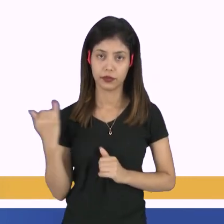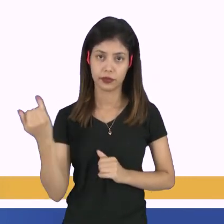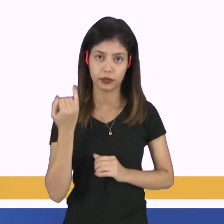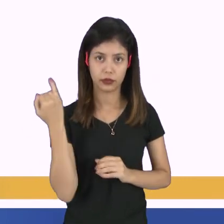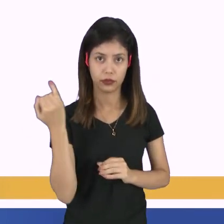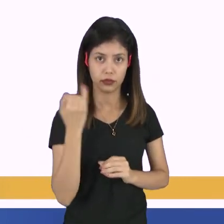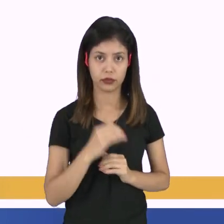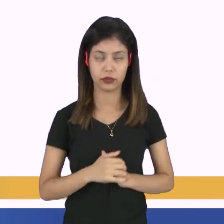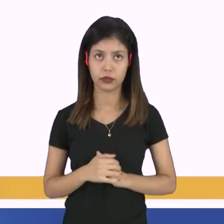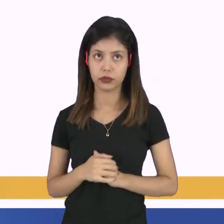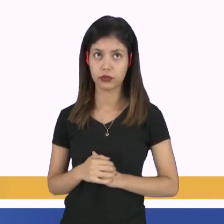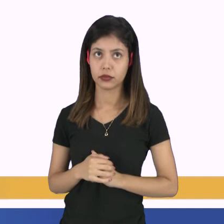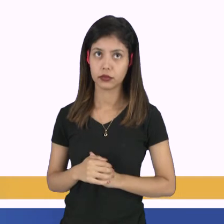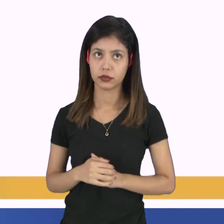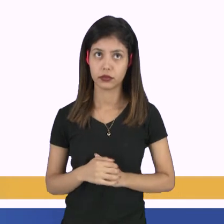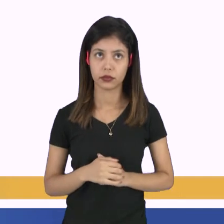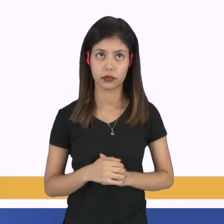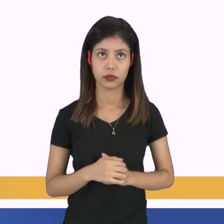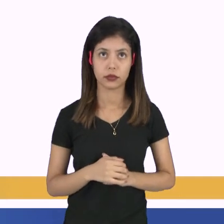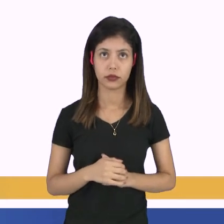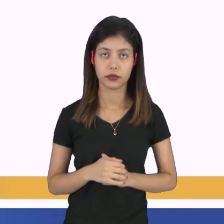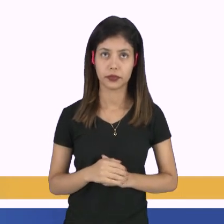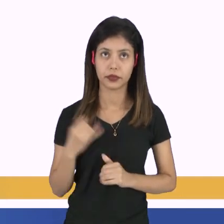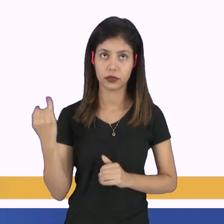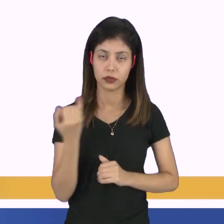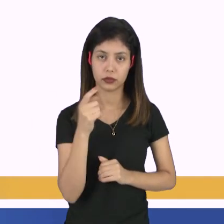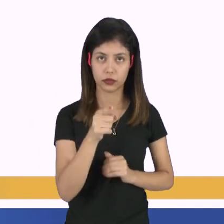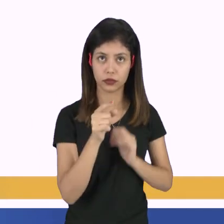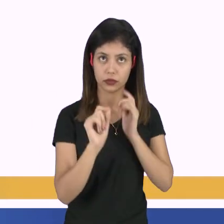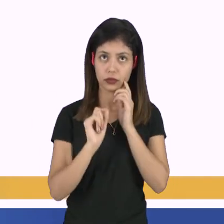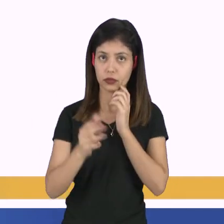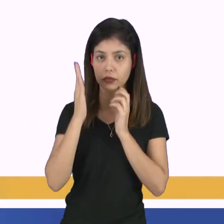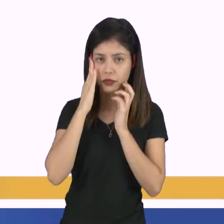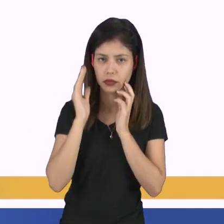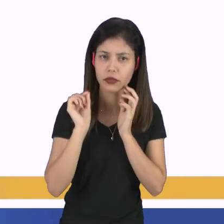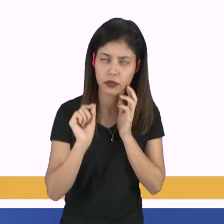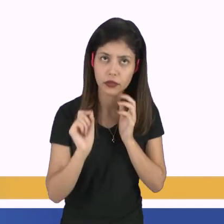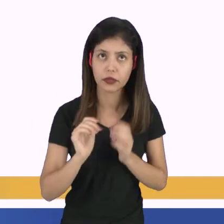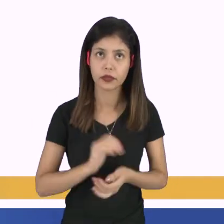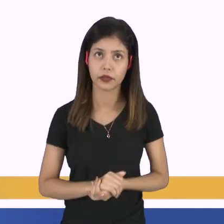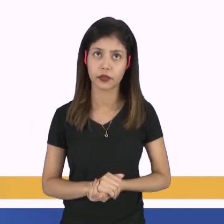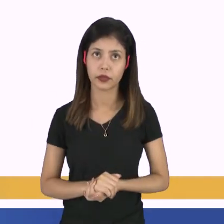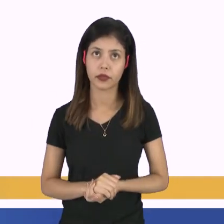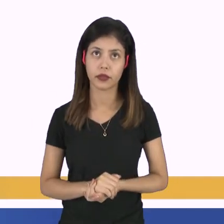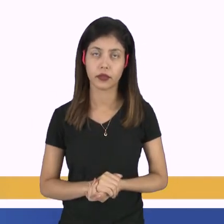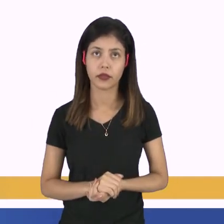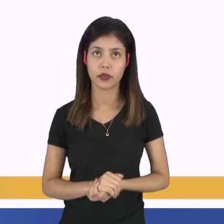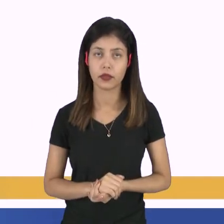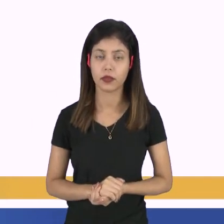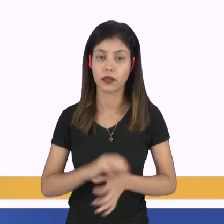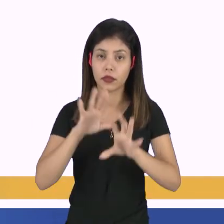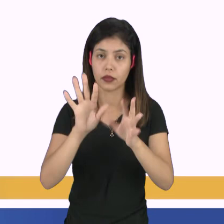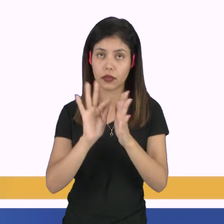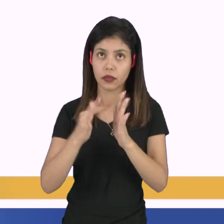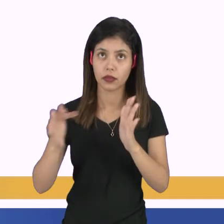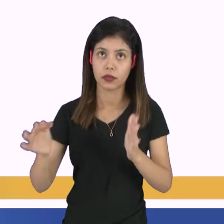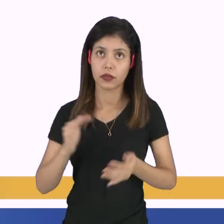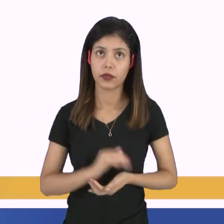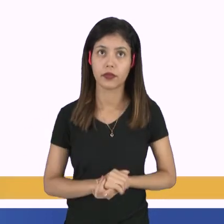importante, aí é a nossa lei de formação, tá? Aqui é importante que a gente compreenda o seguinte, que essa